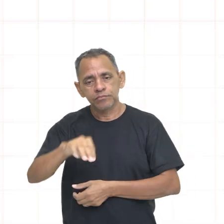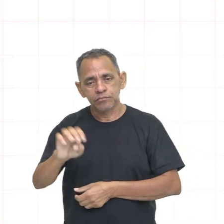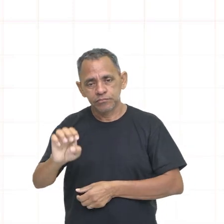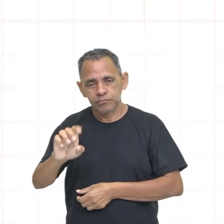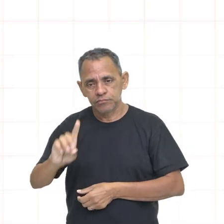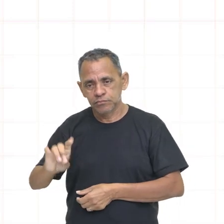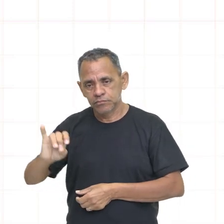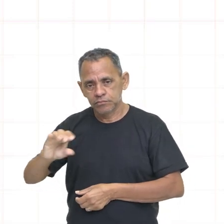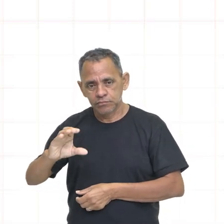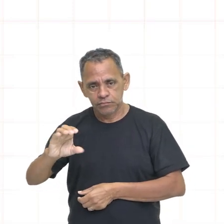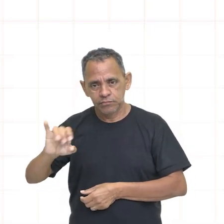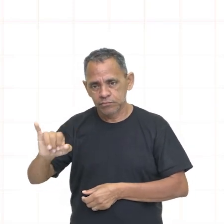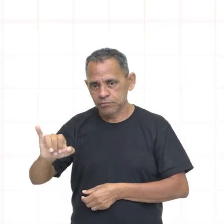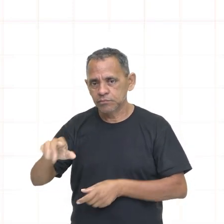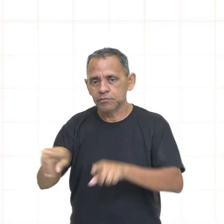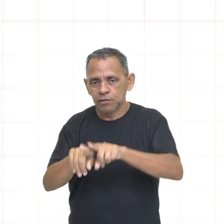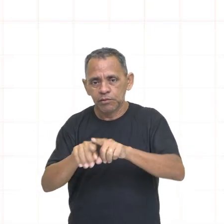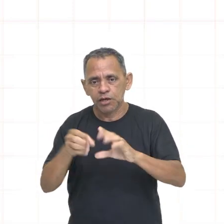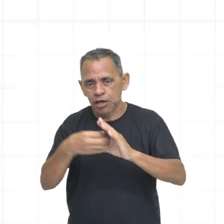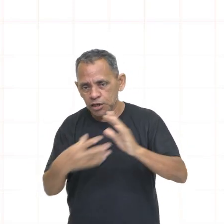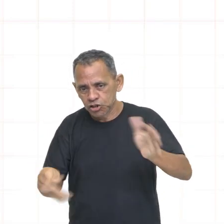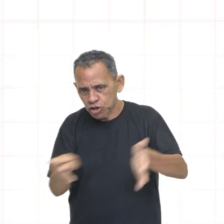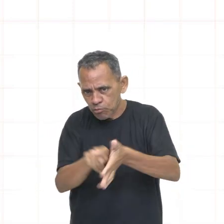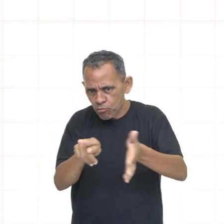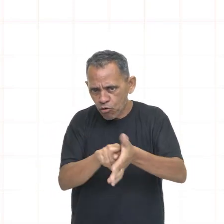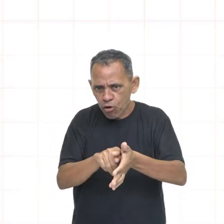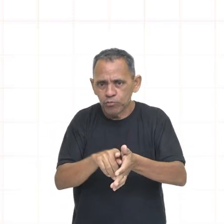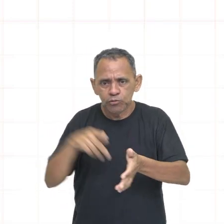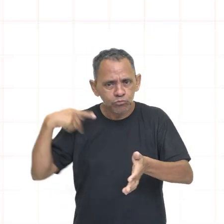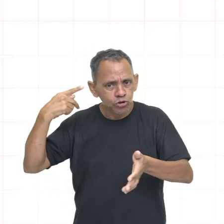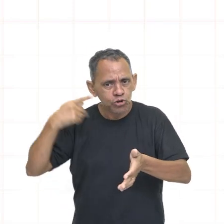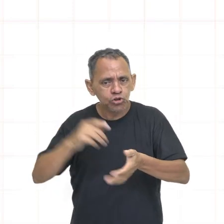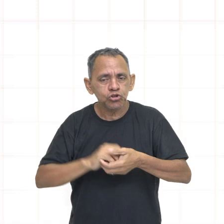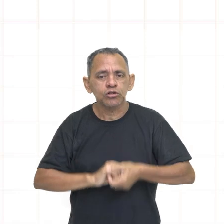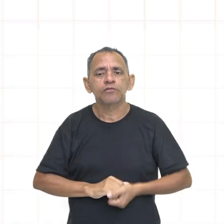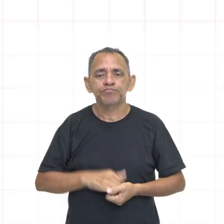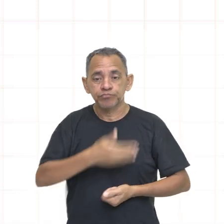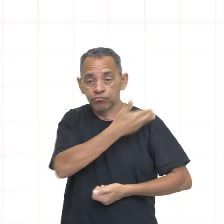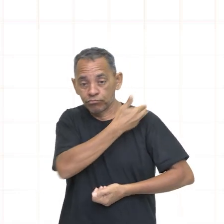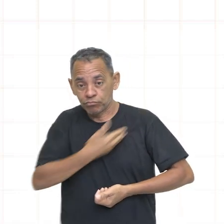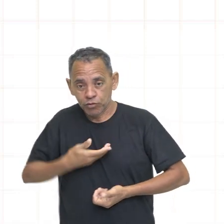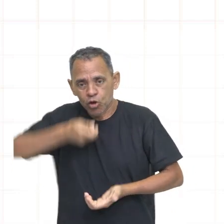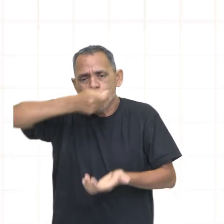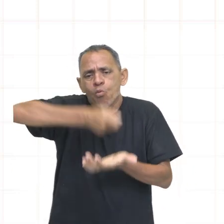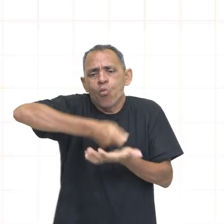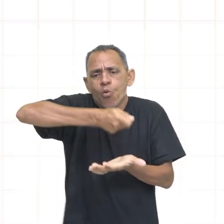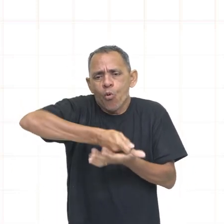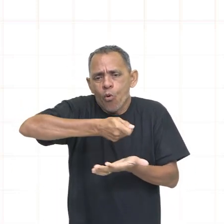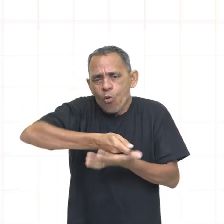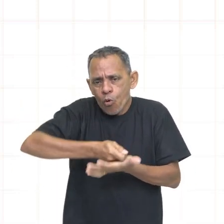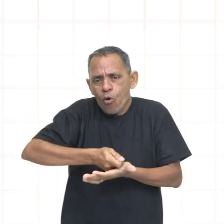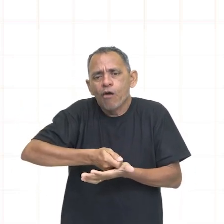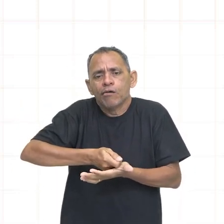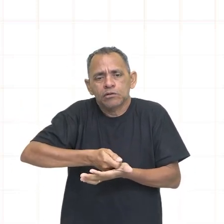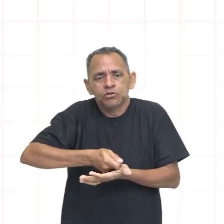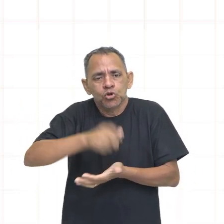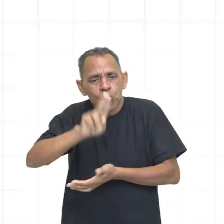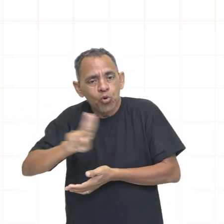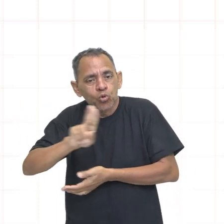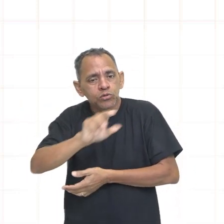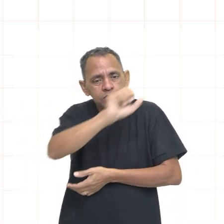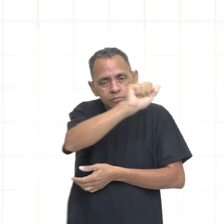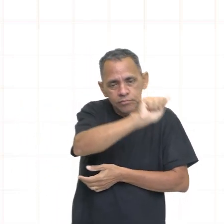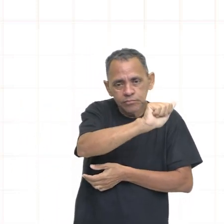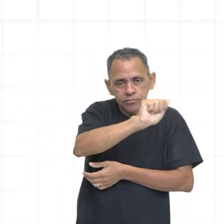política, características políticas dele. Governo autoritário, a aplicação do AI-5, em que há